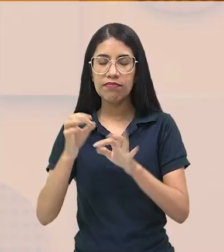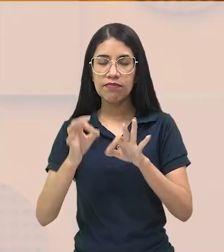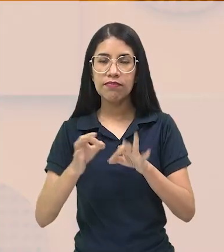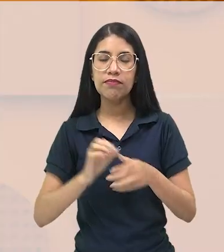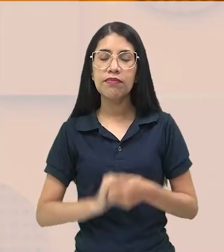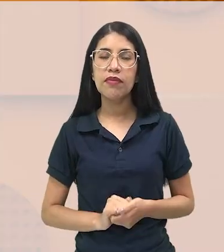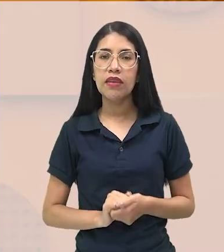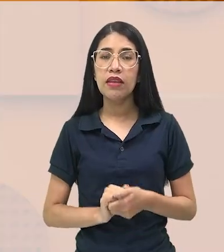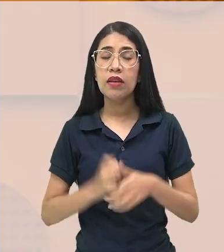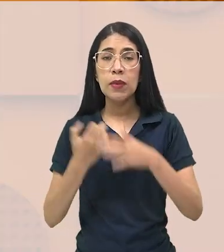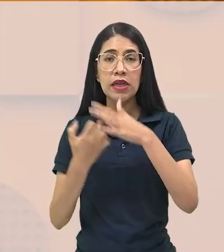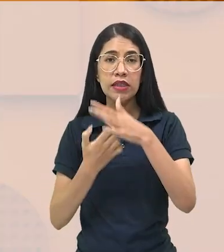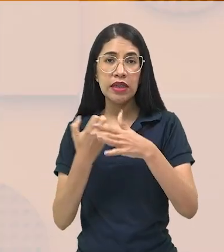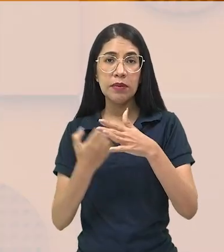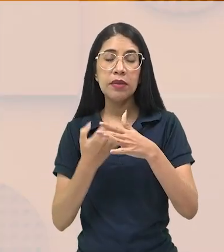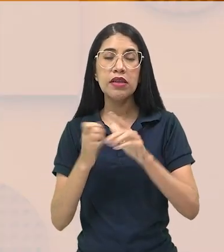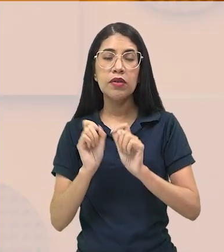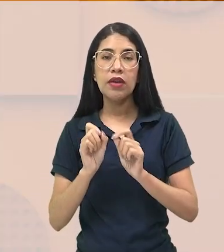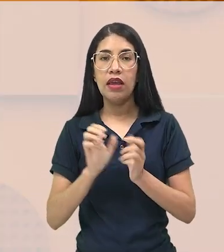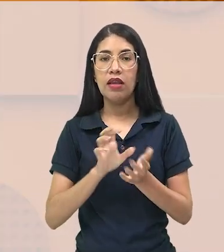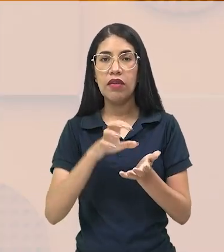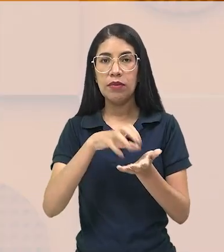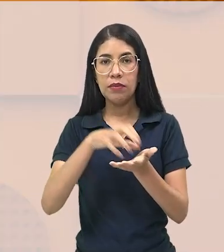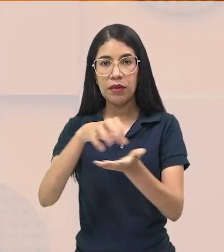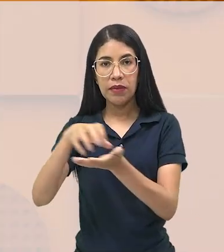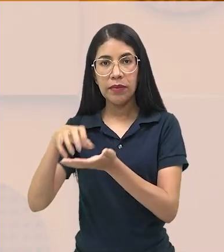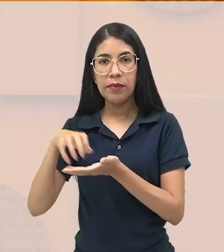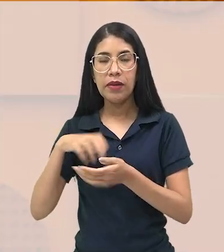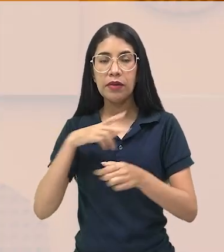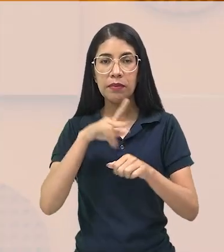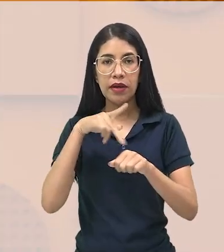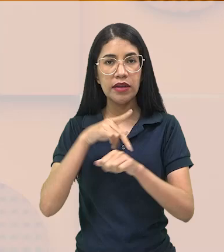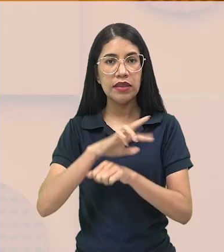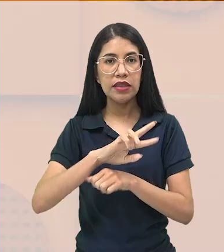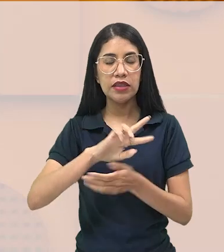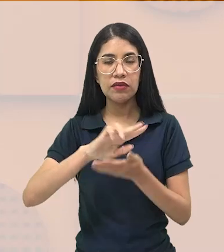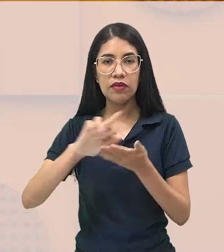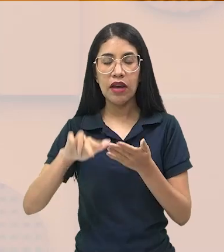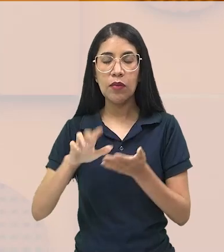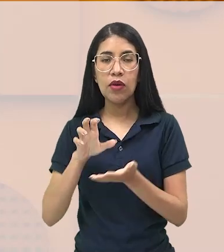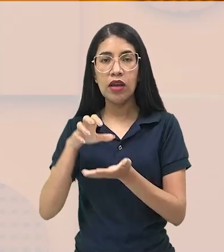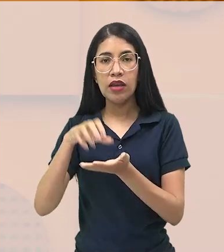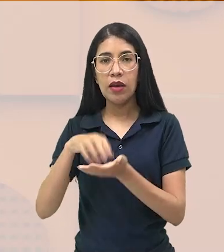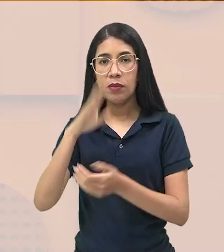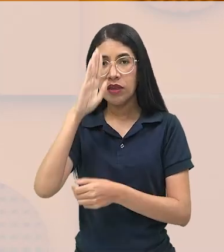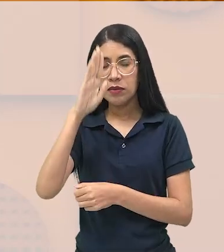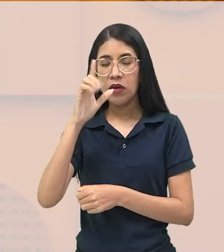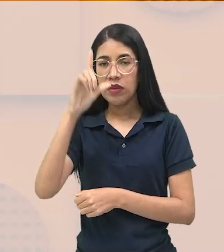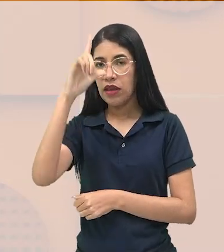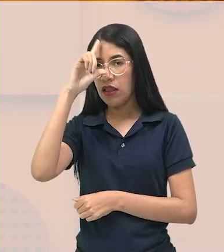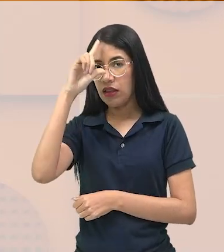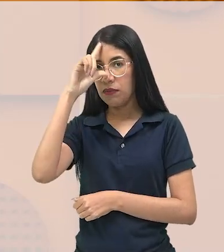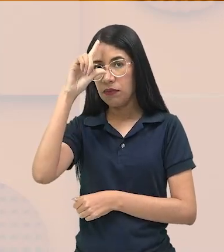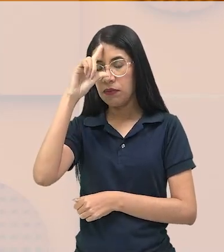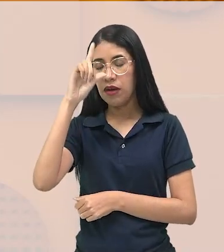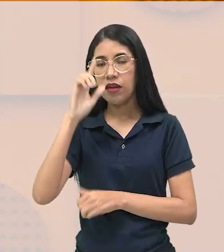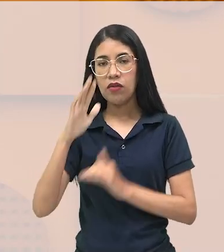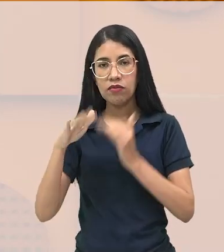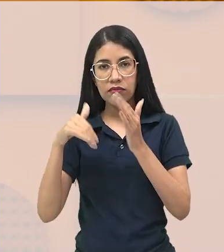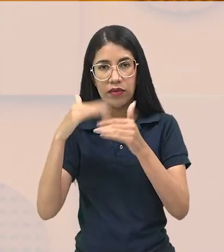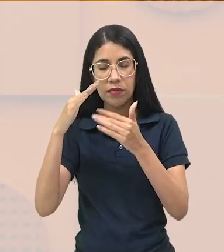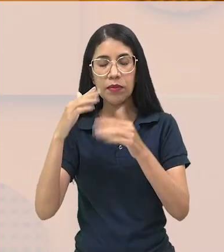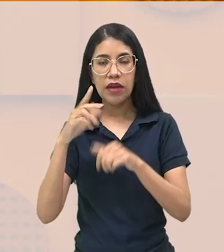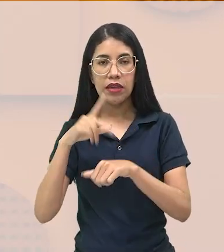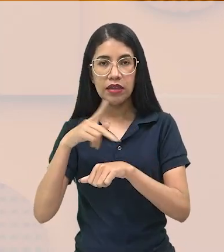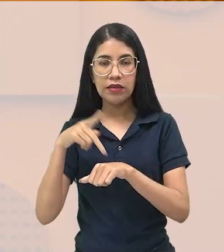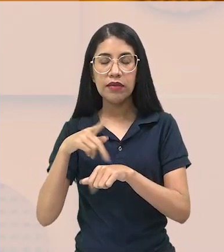considera a Volkswagen uma empresa transnacional. Isso porque ela tem a sua sede na Alemanha, que inclusive é um país desenvolvido,